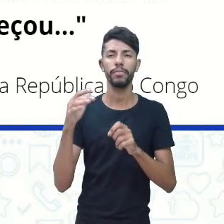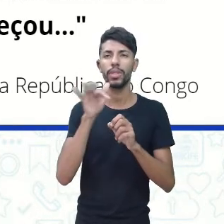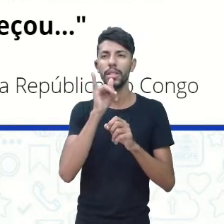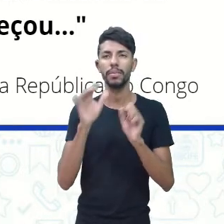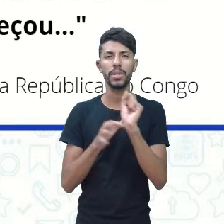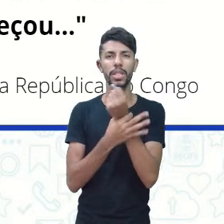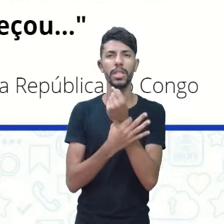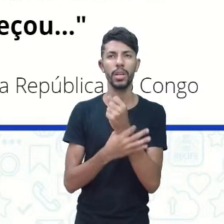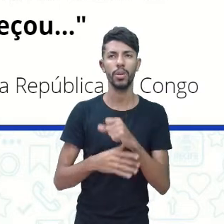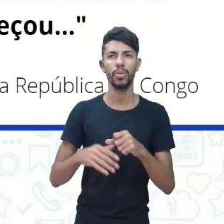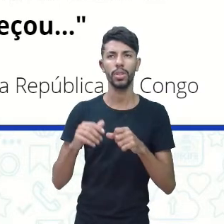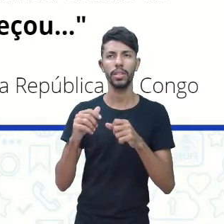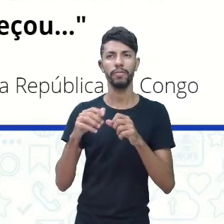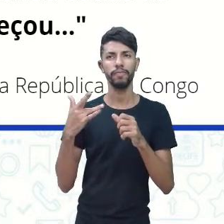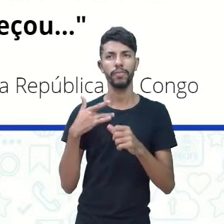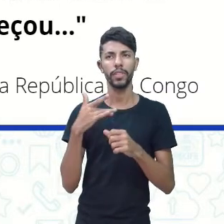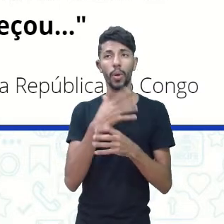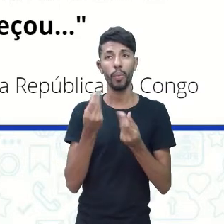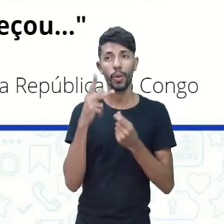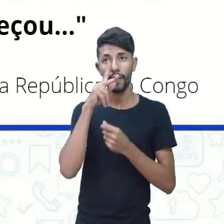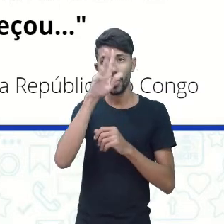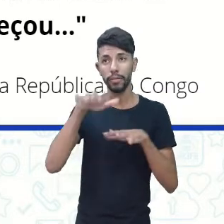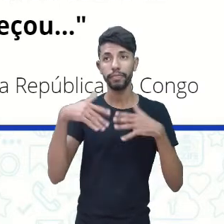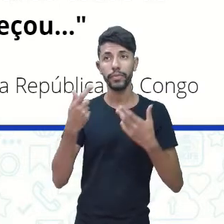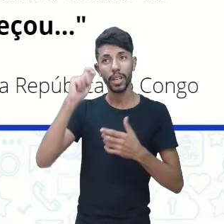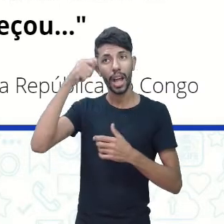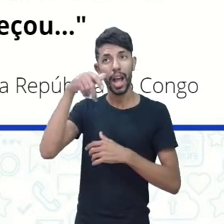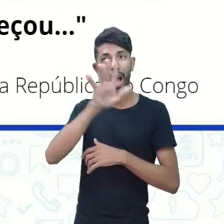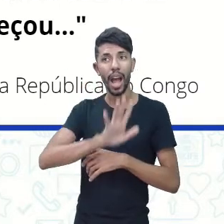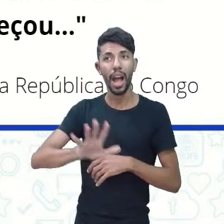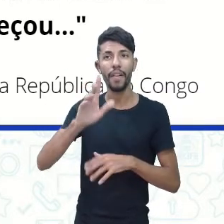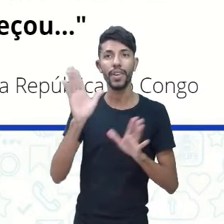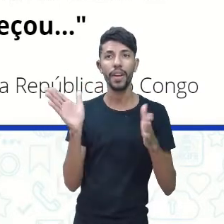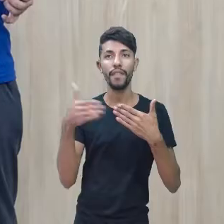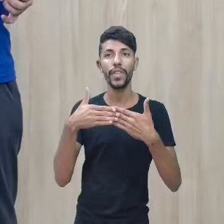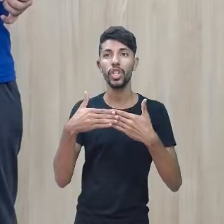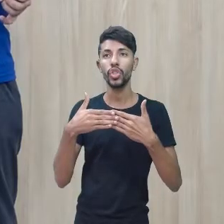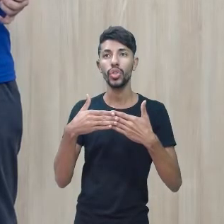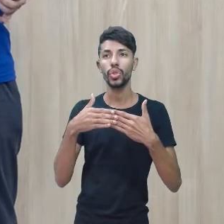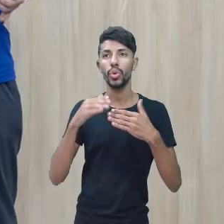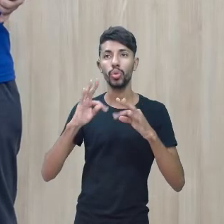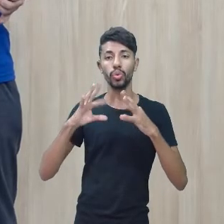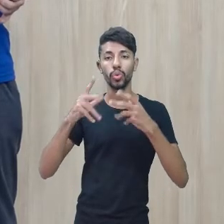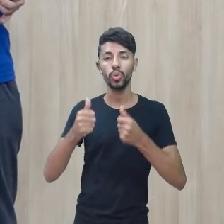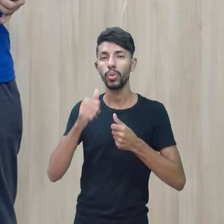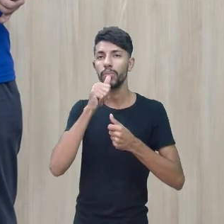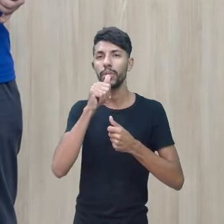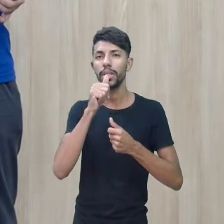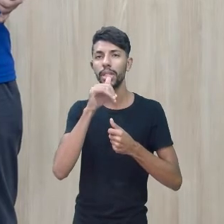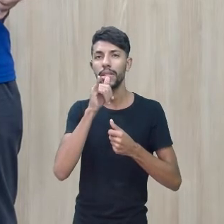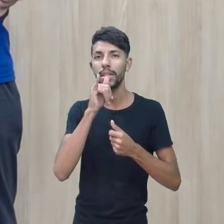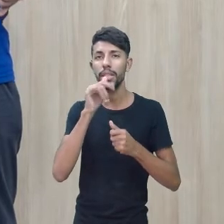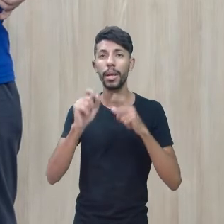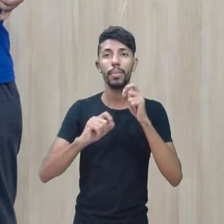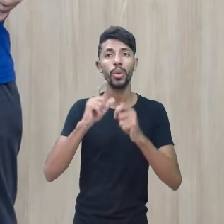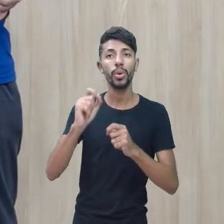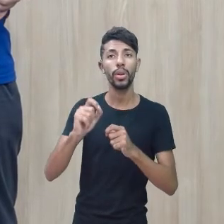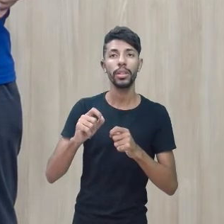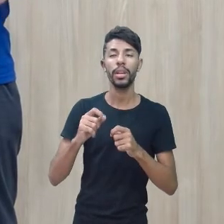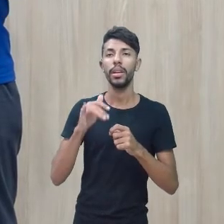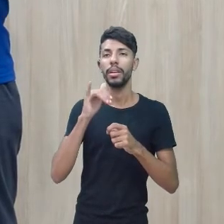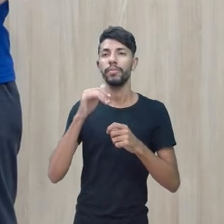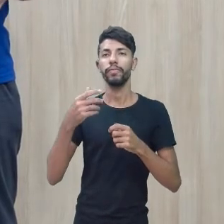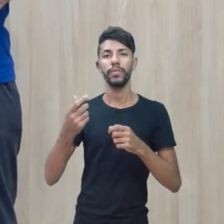fronteiras e aeroportos assim que a pandemia começou. Professora Vanessa, veja só, né? Que